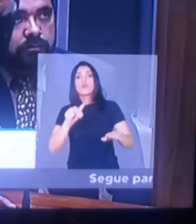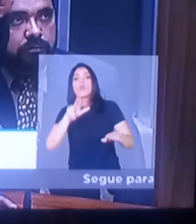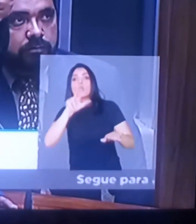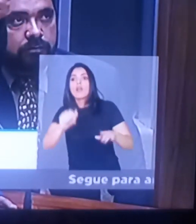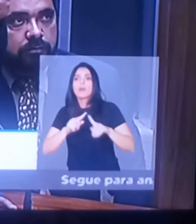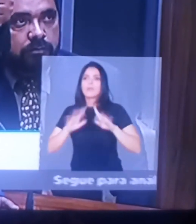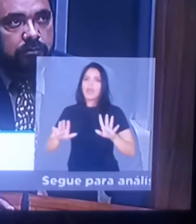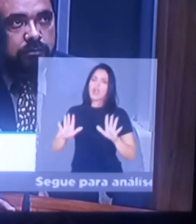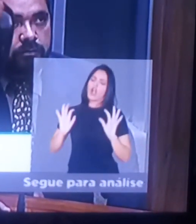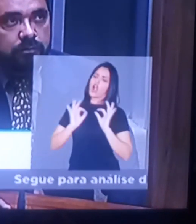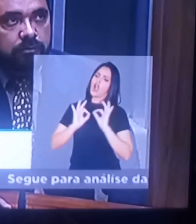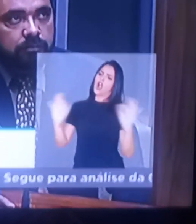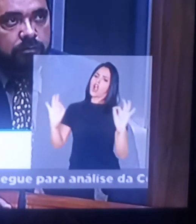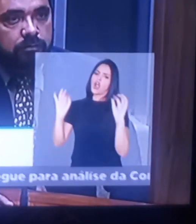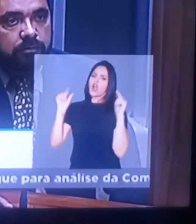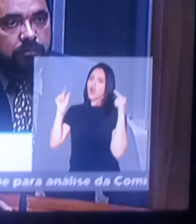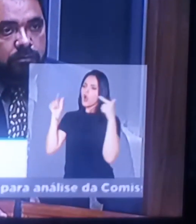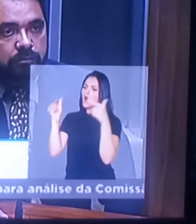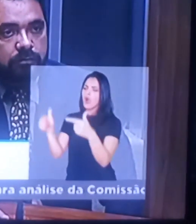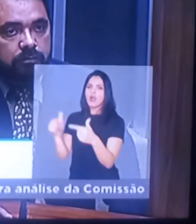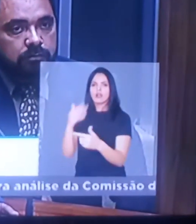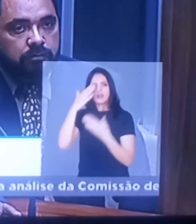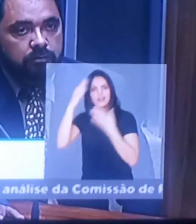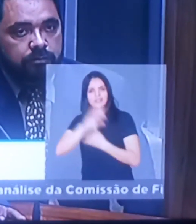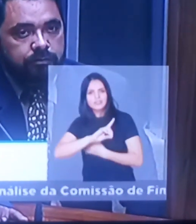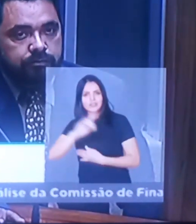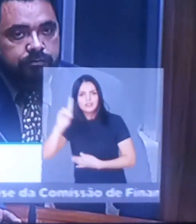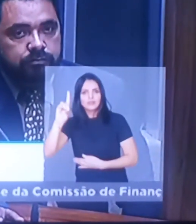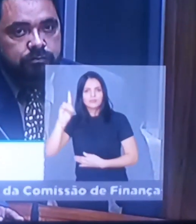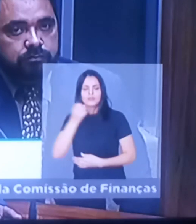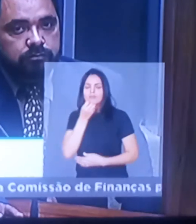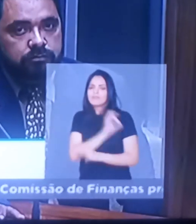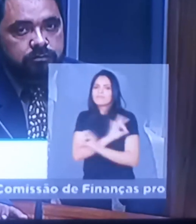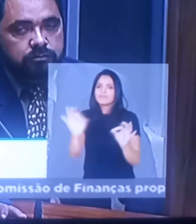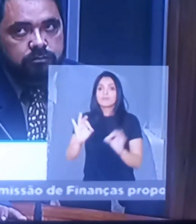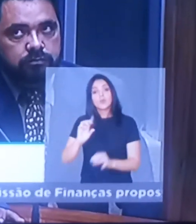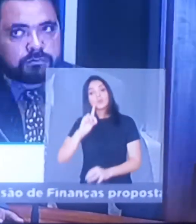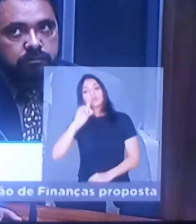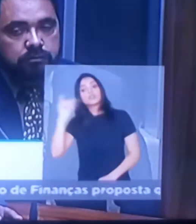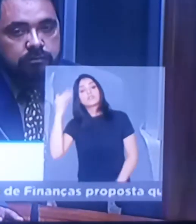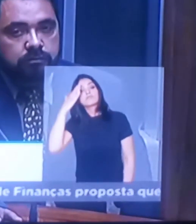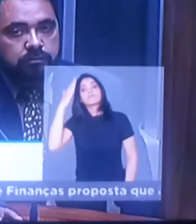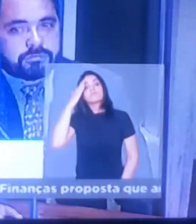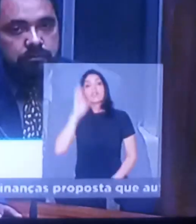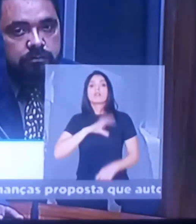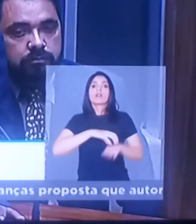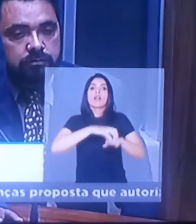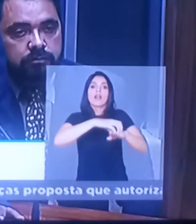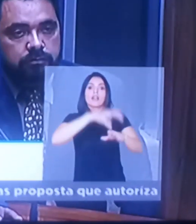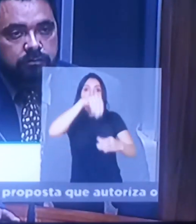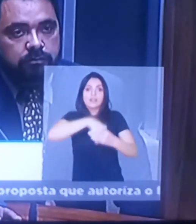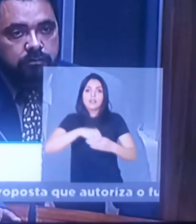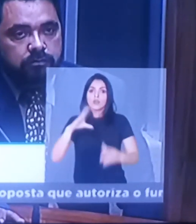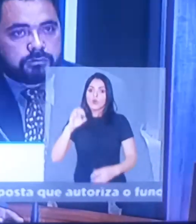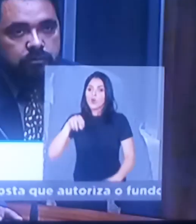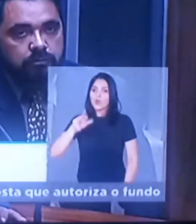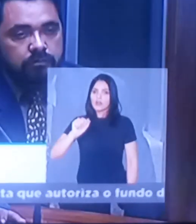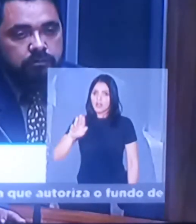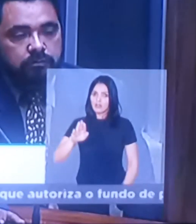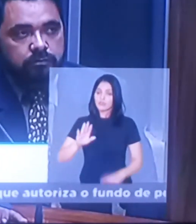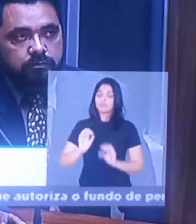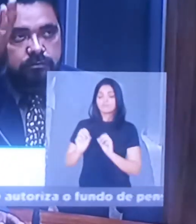Mas deram, beleza, graças a Deus, bom demais. Quem sabe um dia eu possa carregar uma carga dentro da Conab, tá?